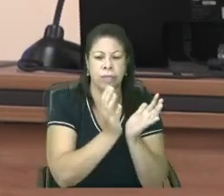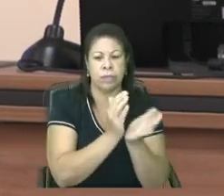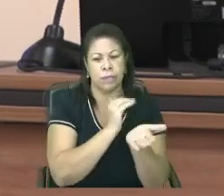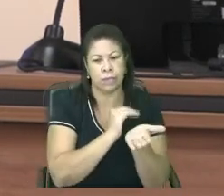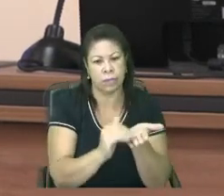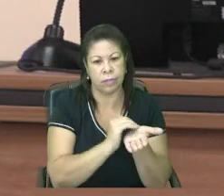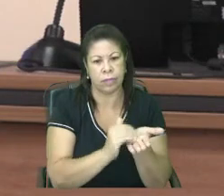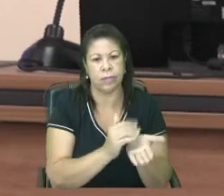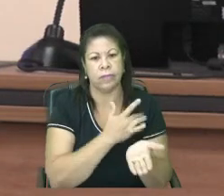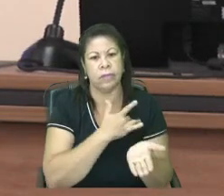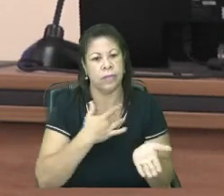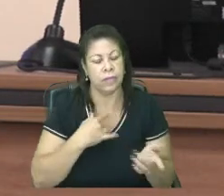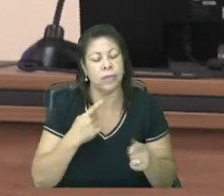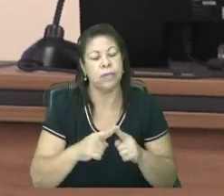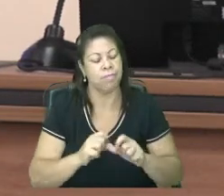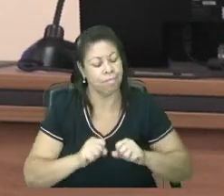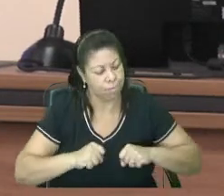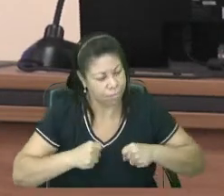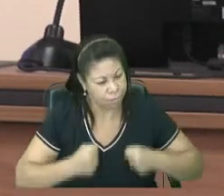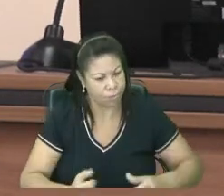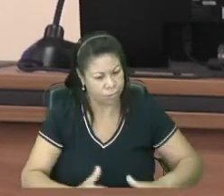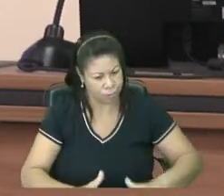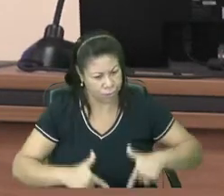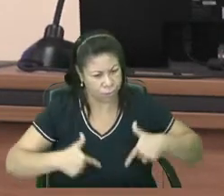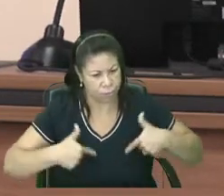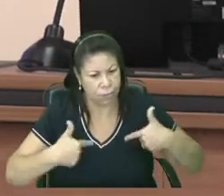e trabalho nesses meses aí tão árduos.